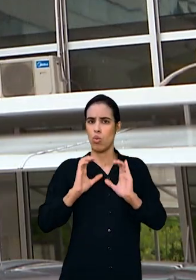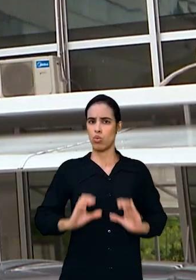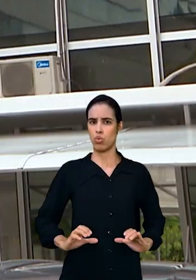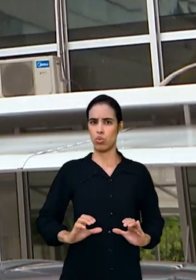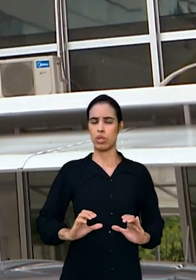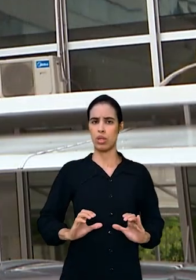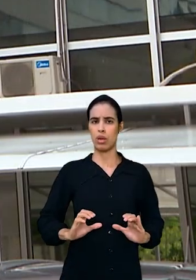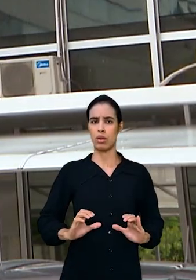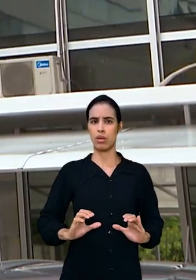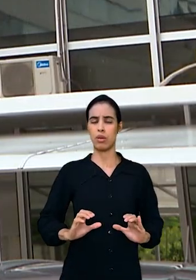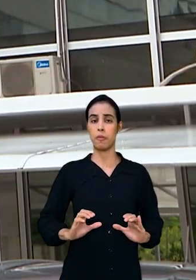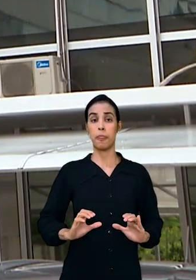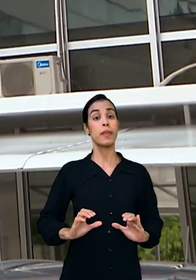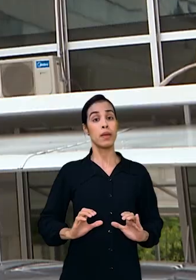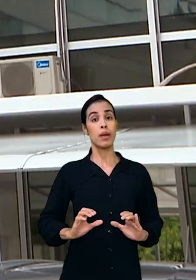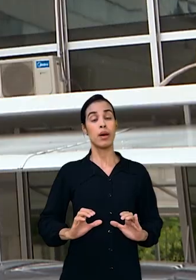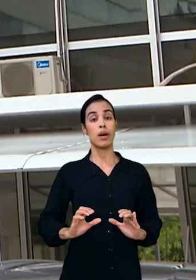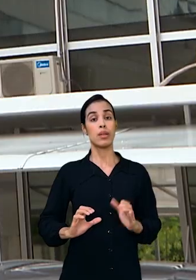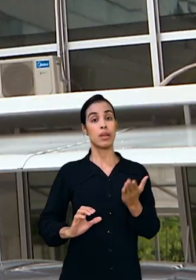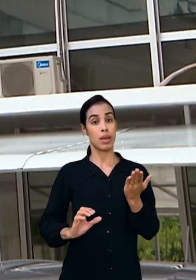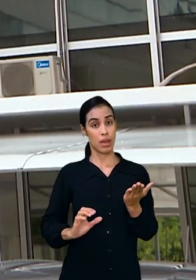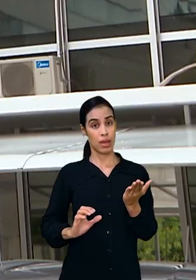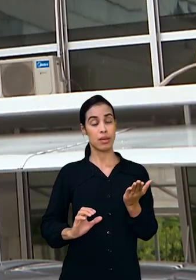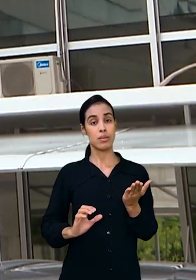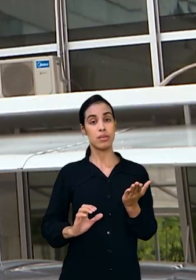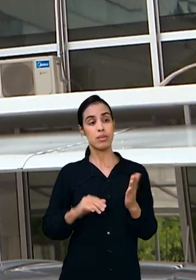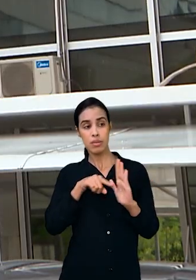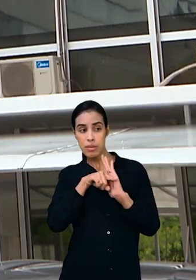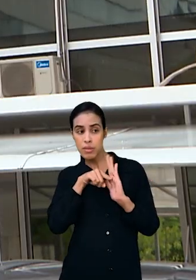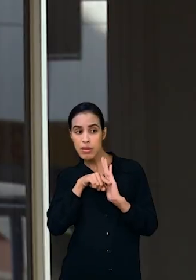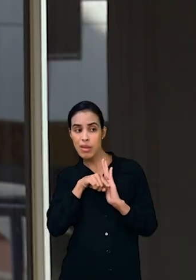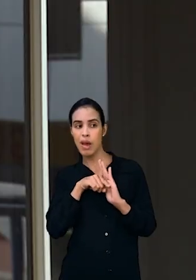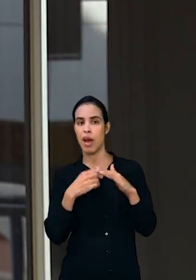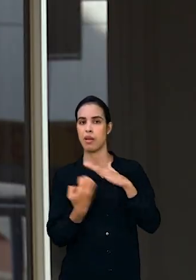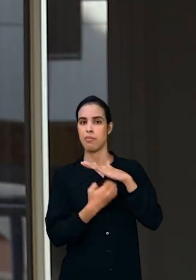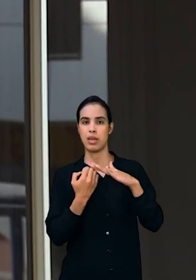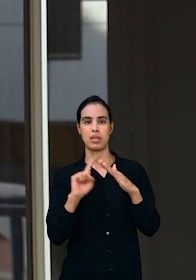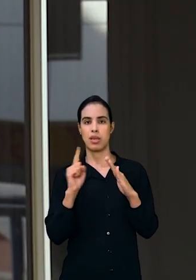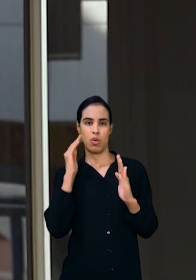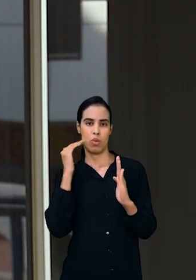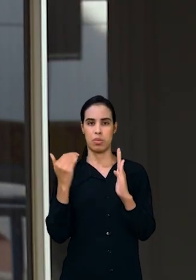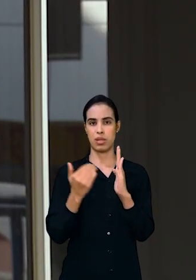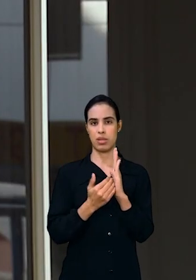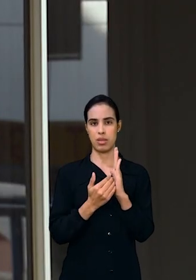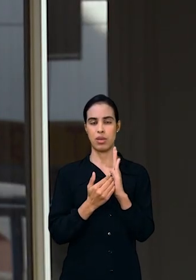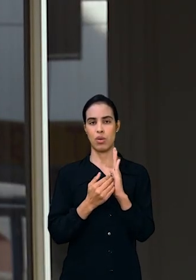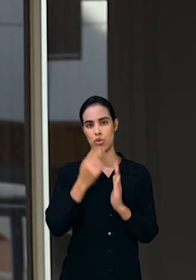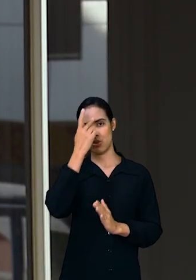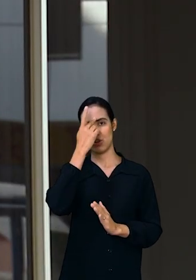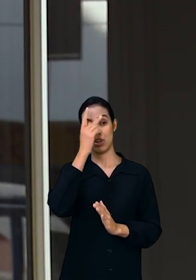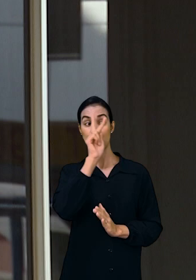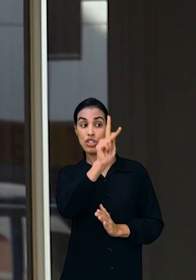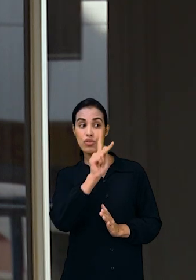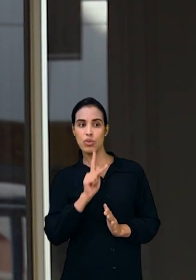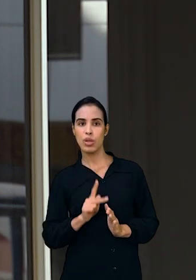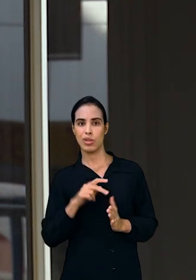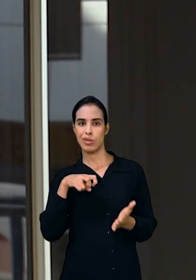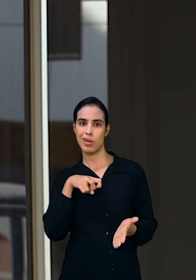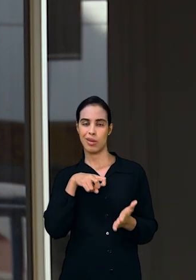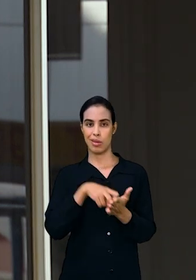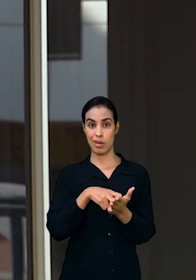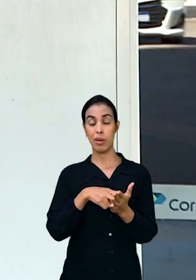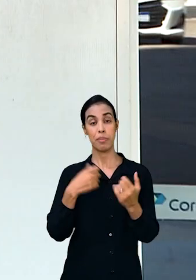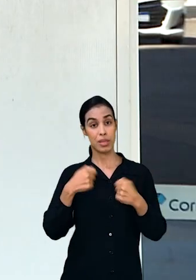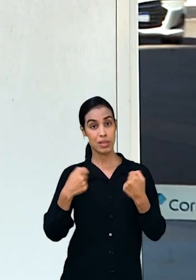de conduta abusiva individual durante o movimento. Segundo o regional, a empresa desconsiderou o princípio da individualização